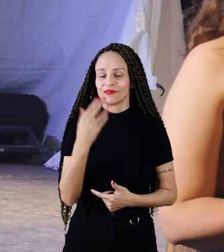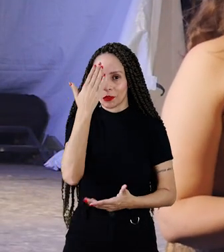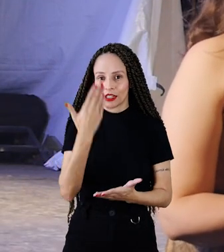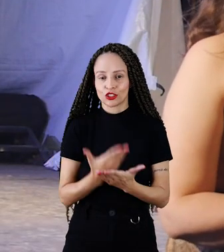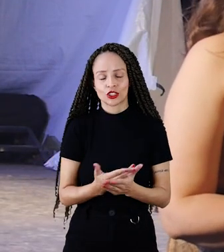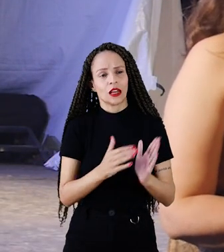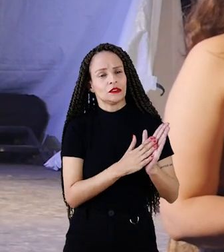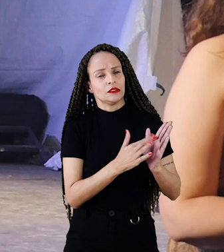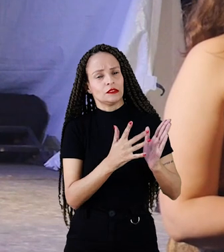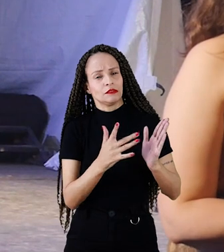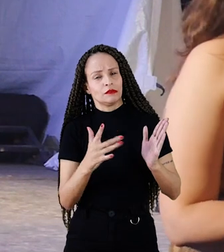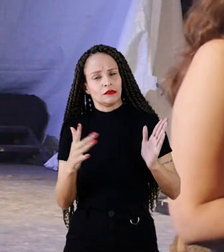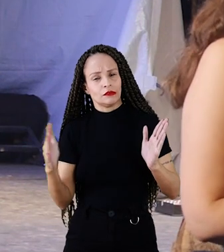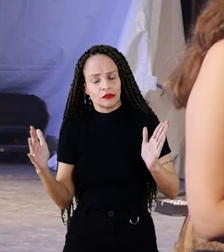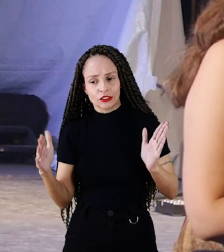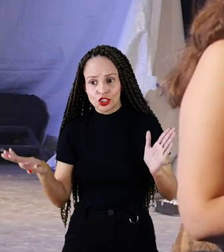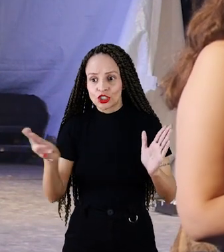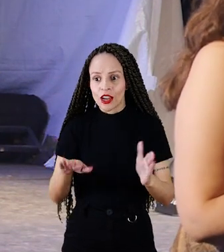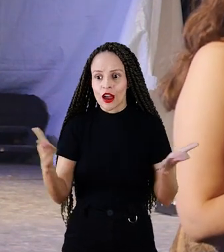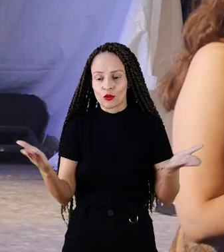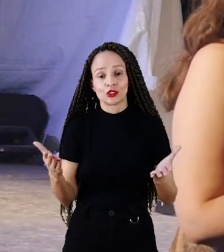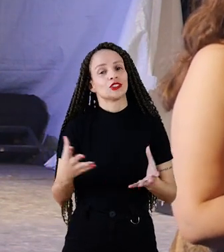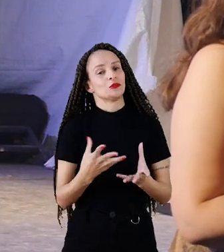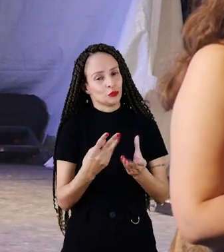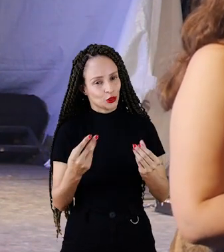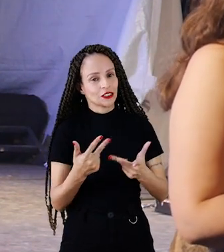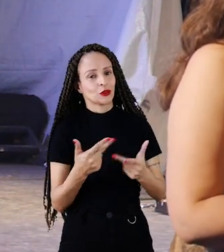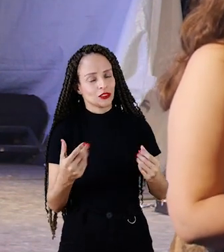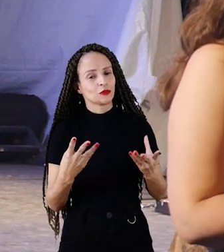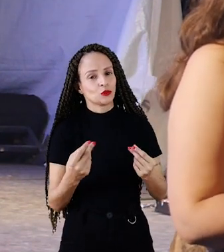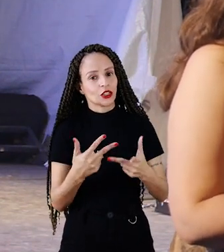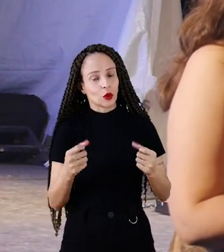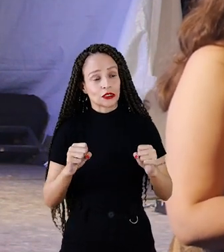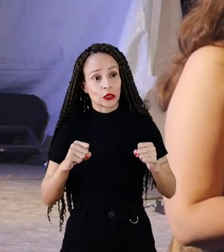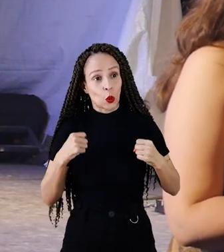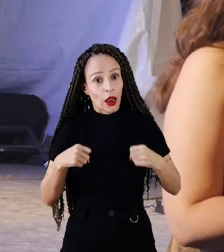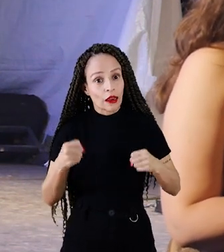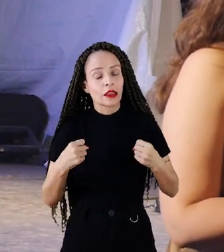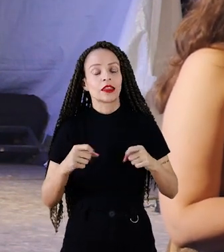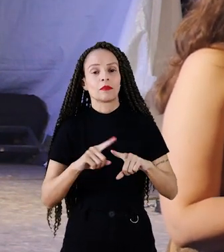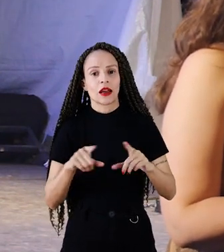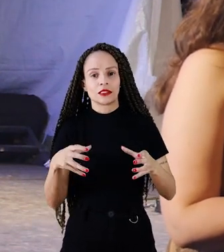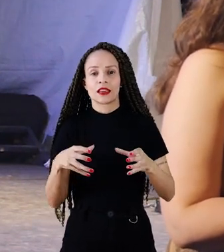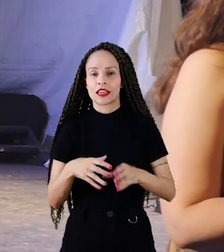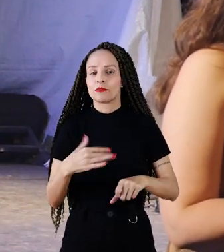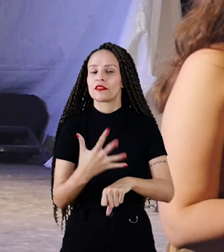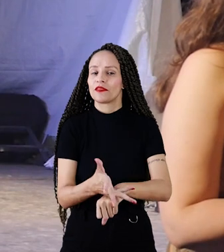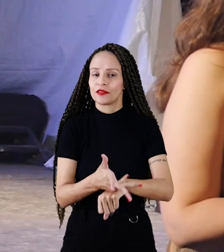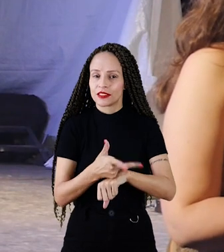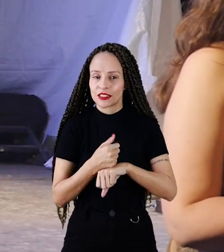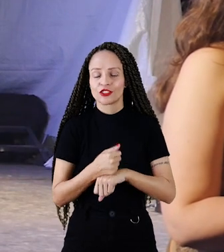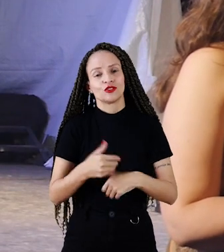tudo que a gente pass chegar até aqui muita coisa muita correria mais uma equipe muito